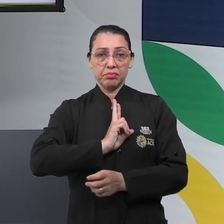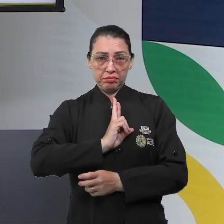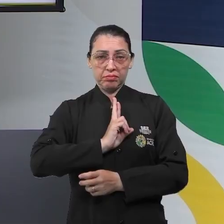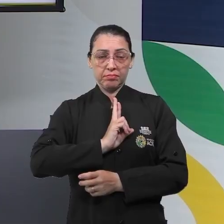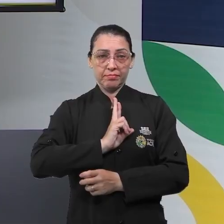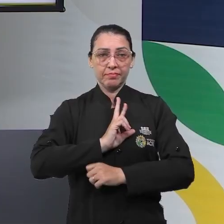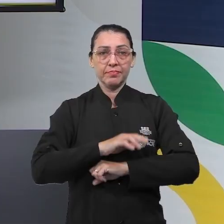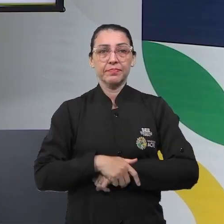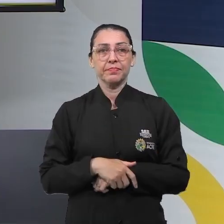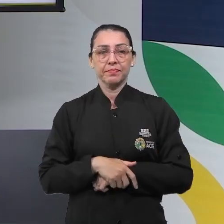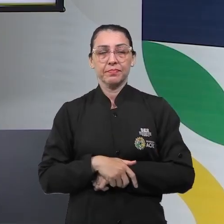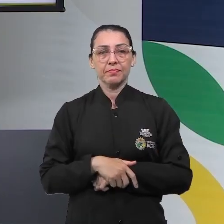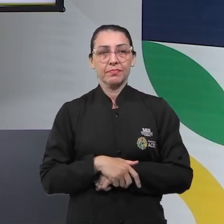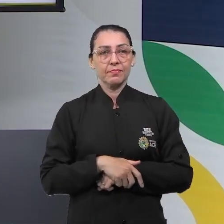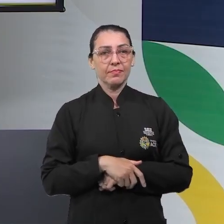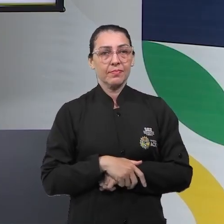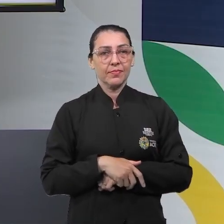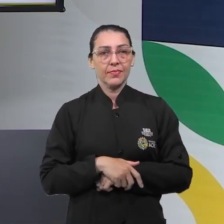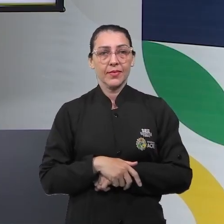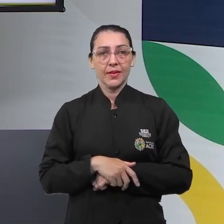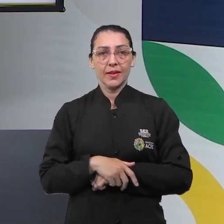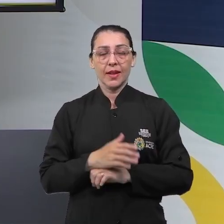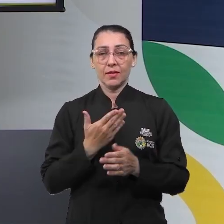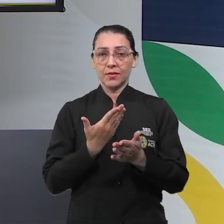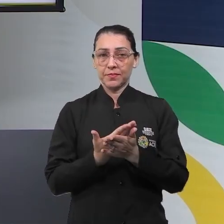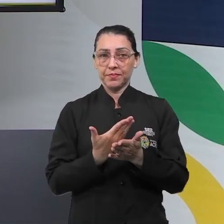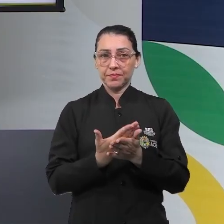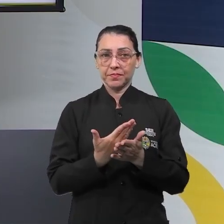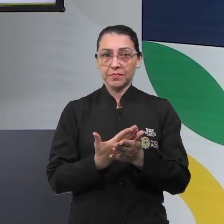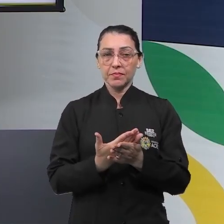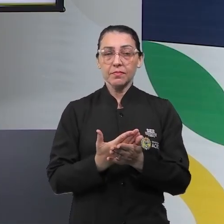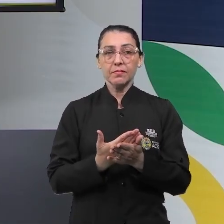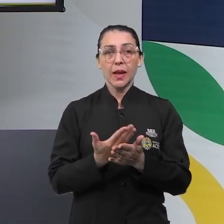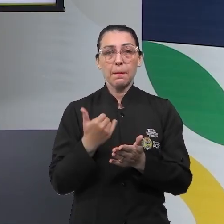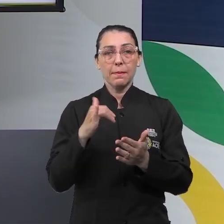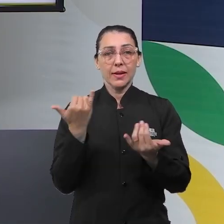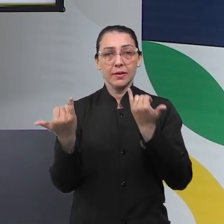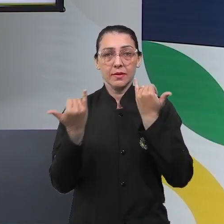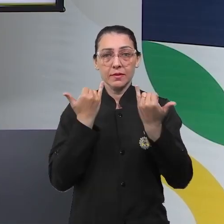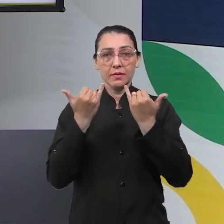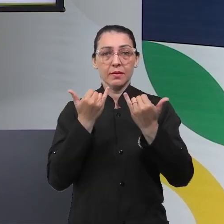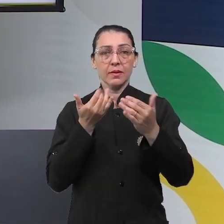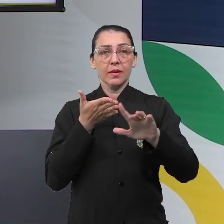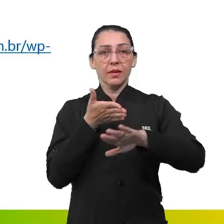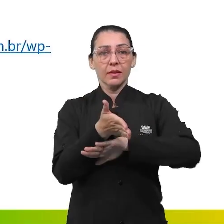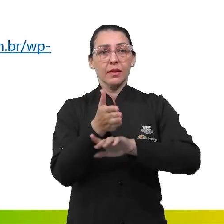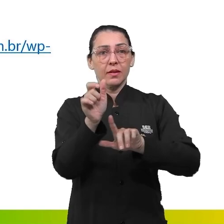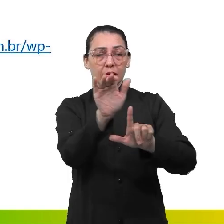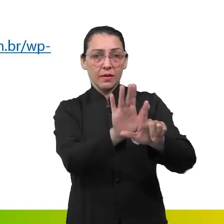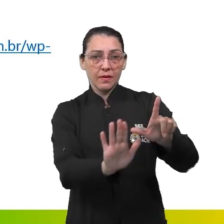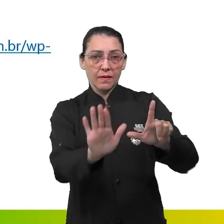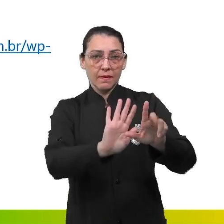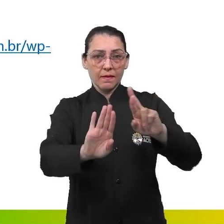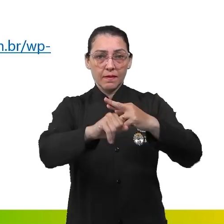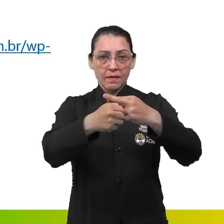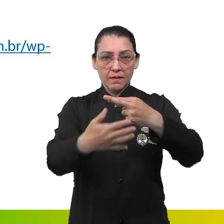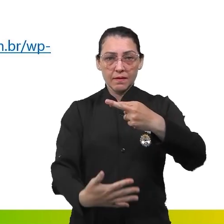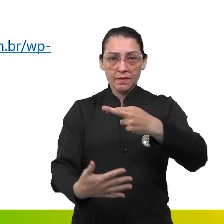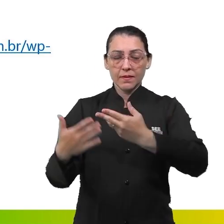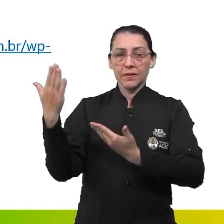o retorno. Então, gente, essa foi a nossa aula. Para mais informações, acessem as nossas